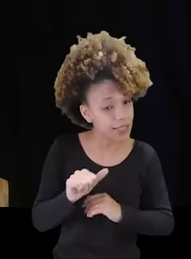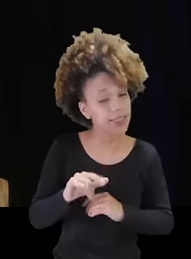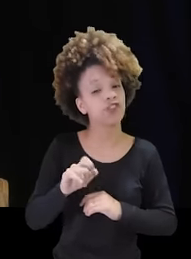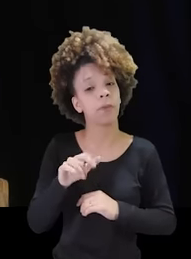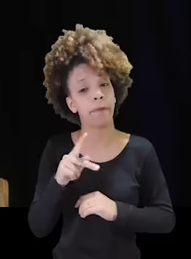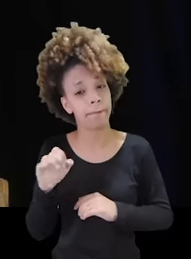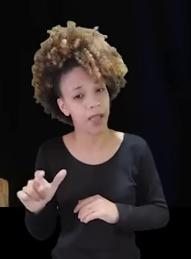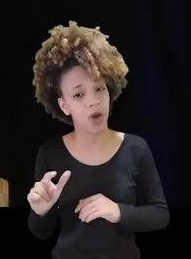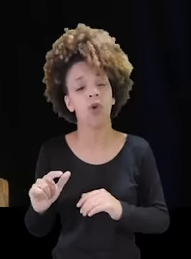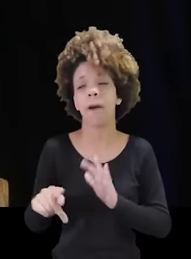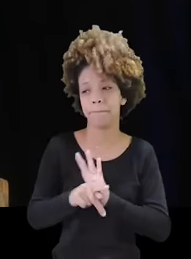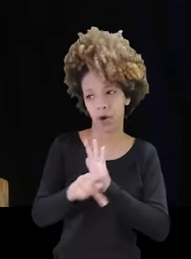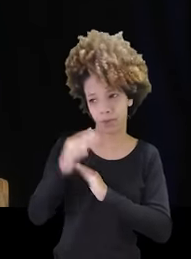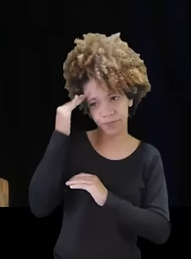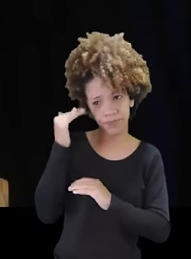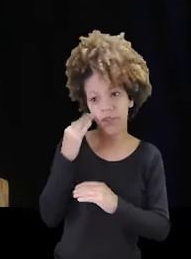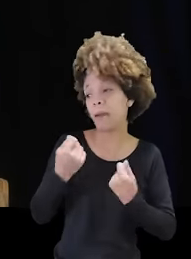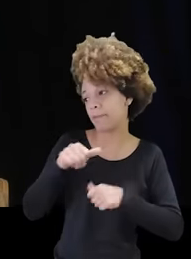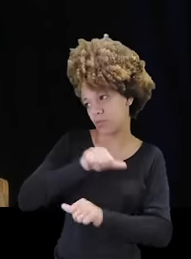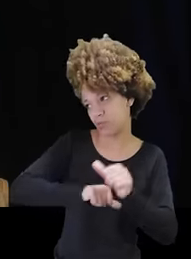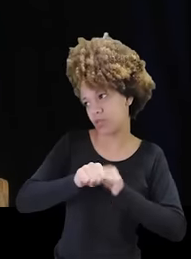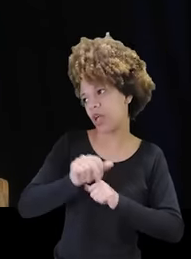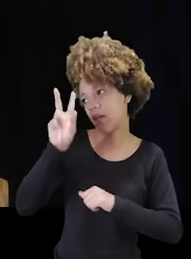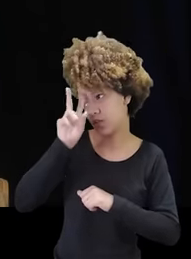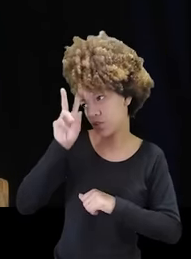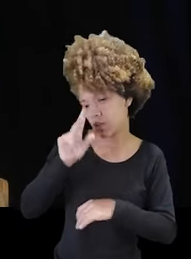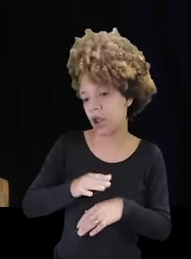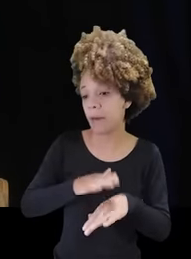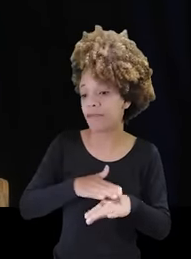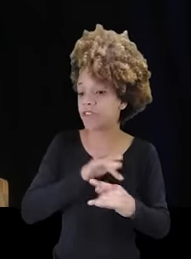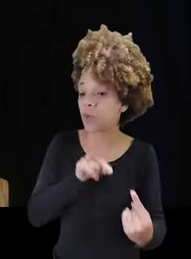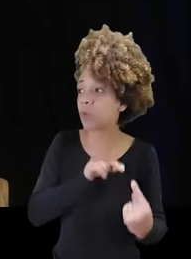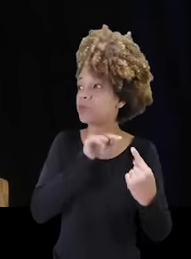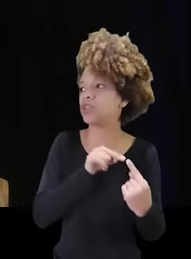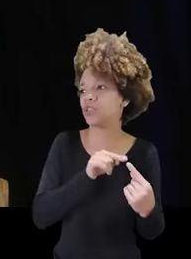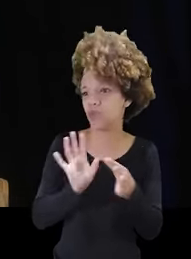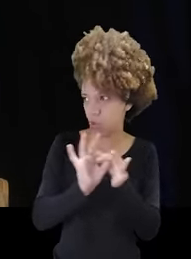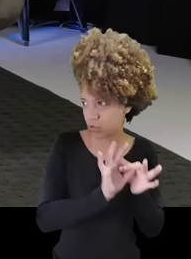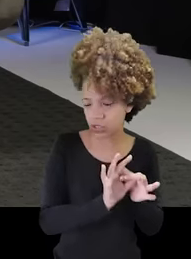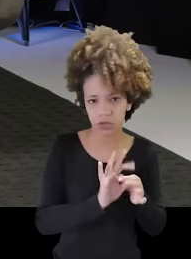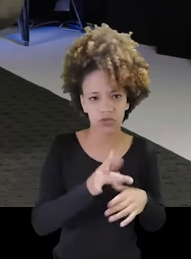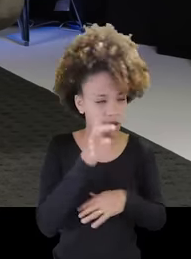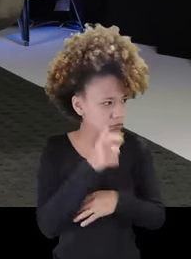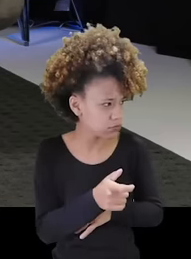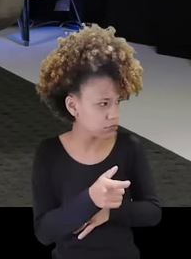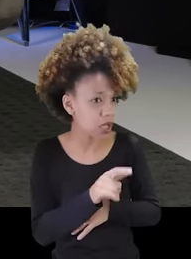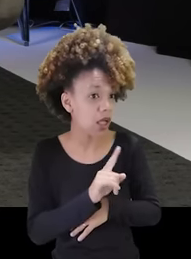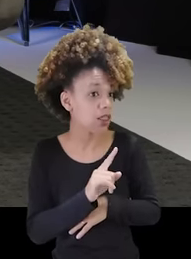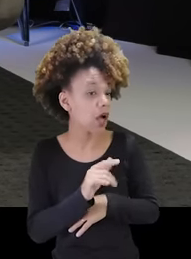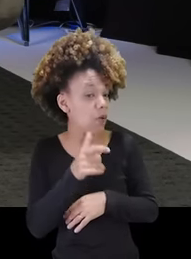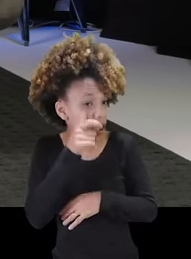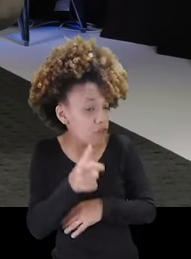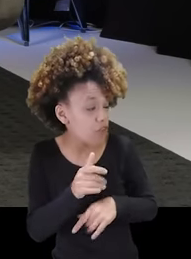que eles tiveram que mudar toda a história da Coreia para poder fazer sentido um pouco você já se assistiu